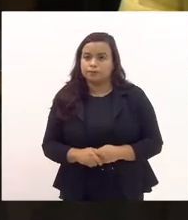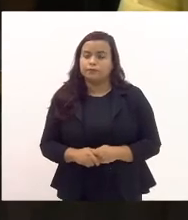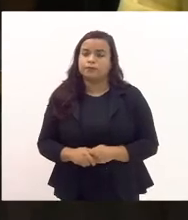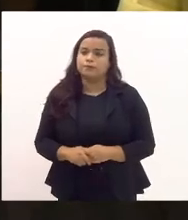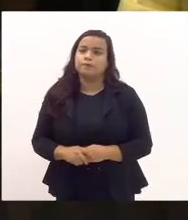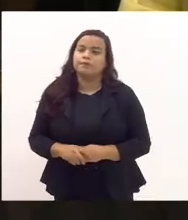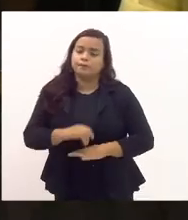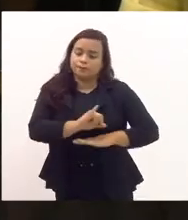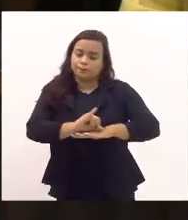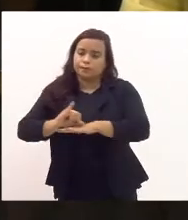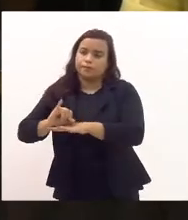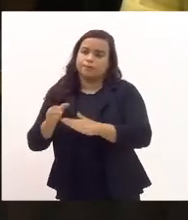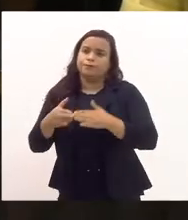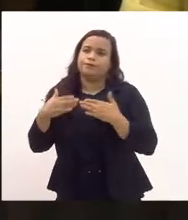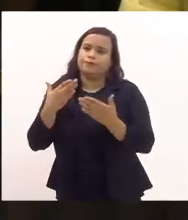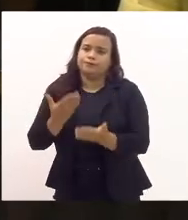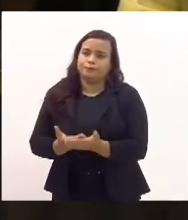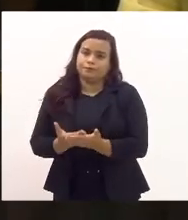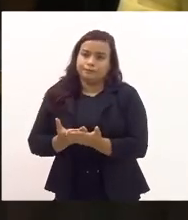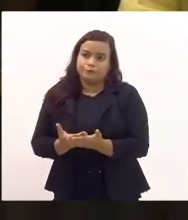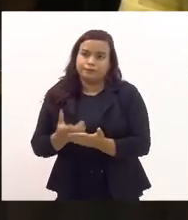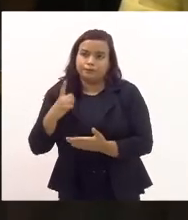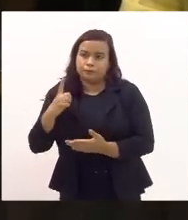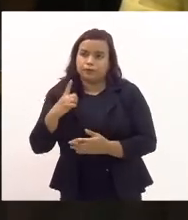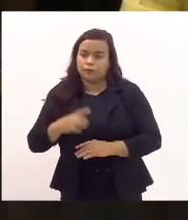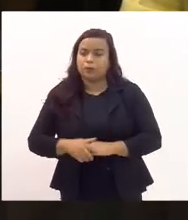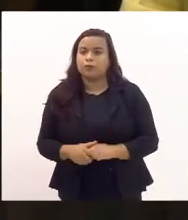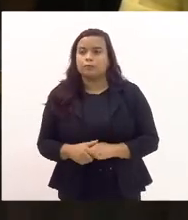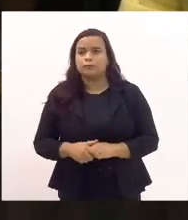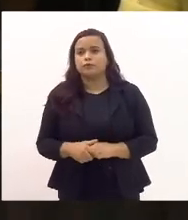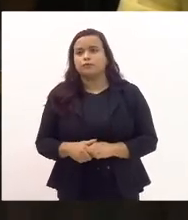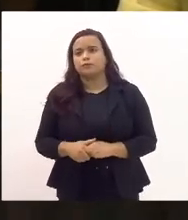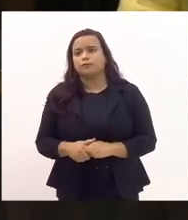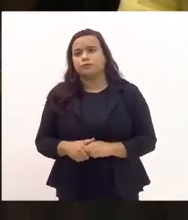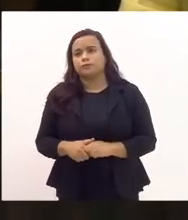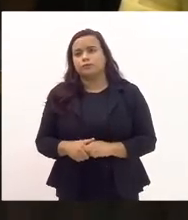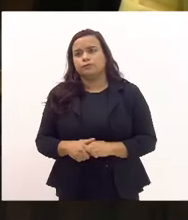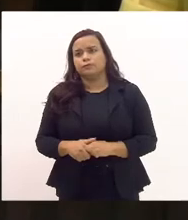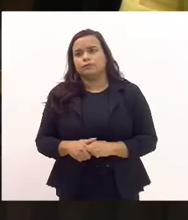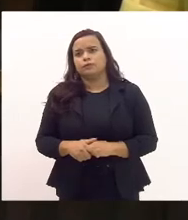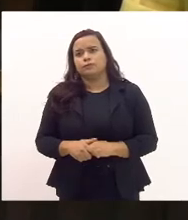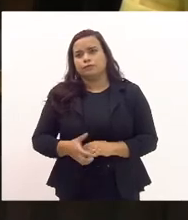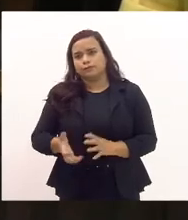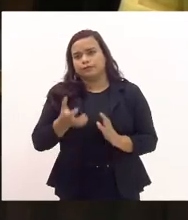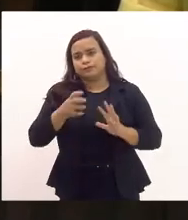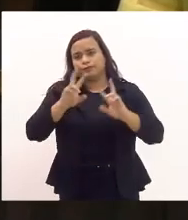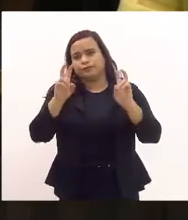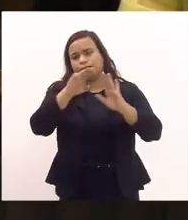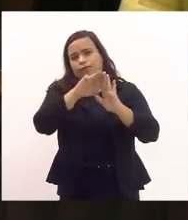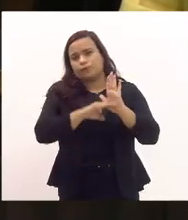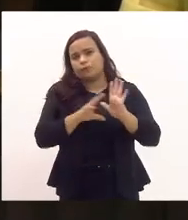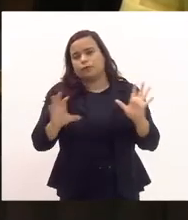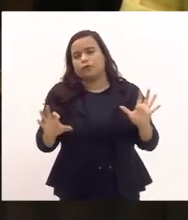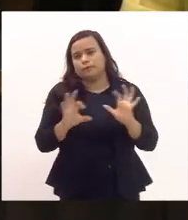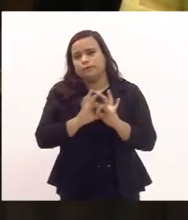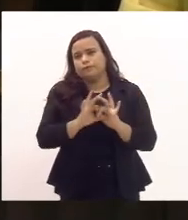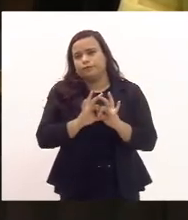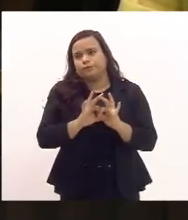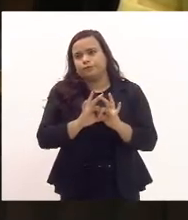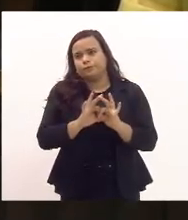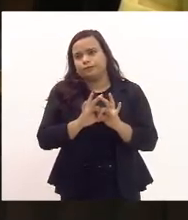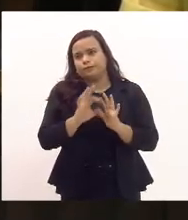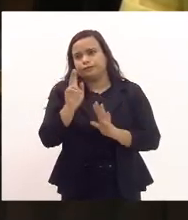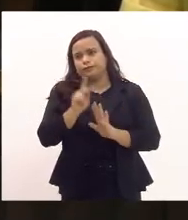e a sobremesa requerimentos é que usam na hora do dia dos seguintes